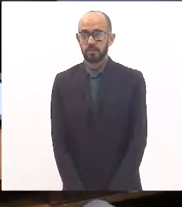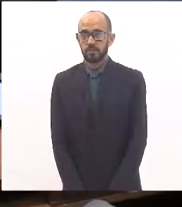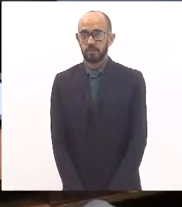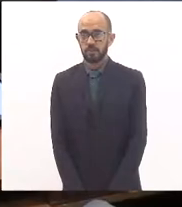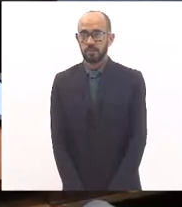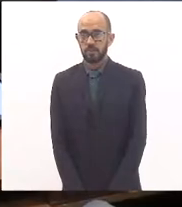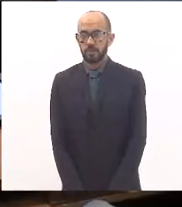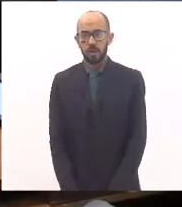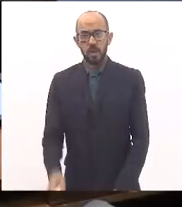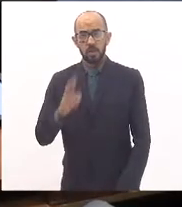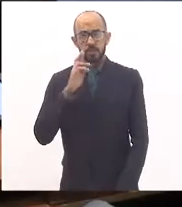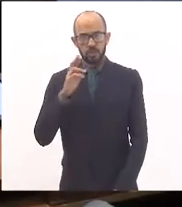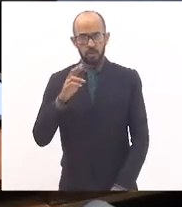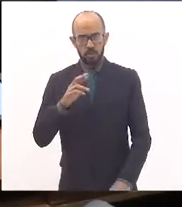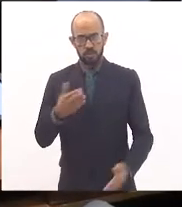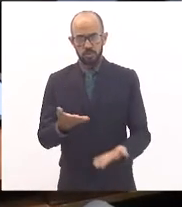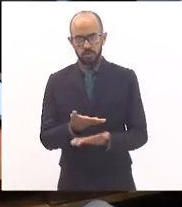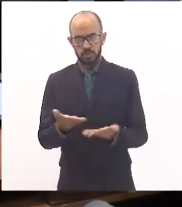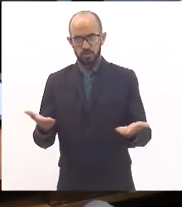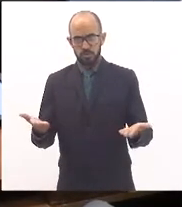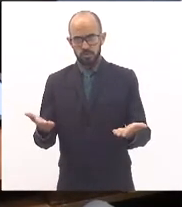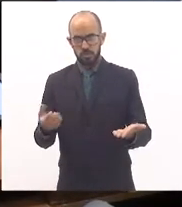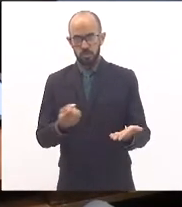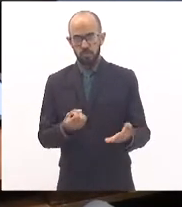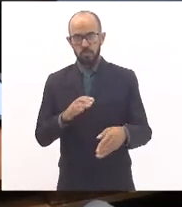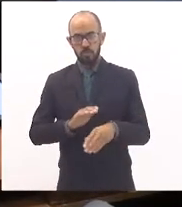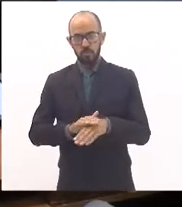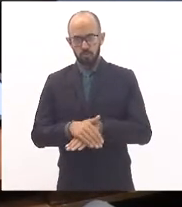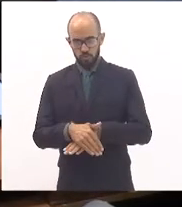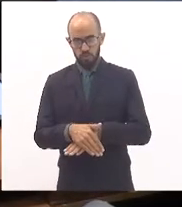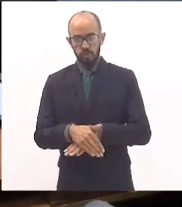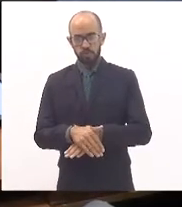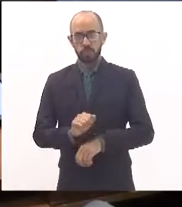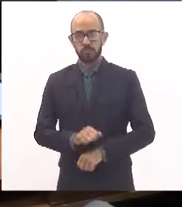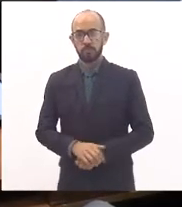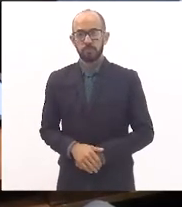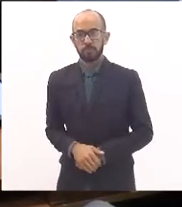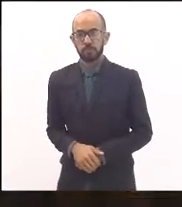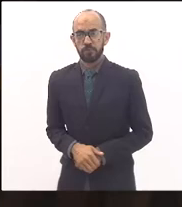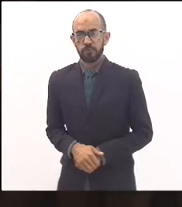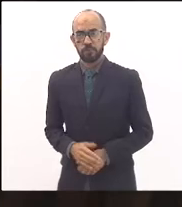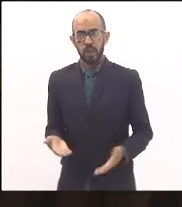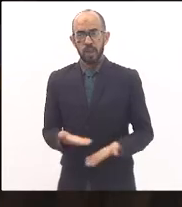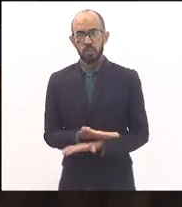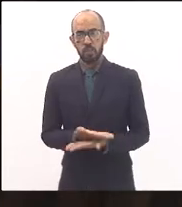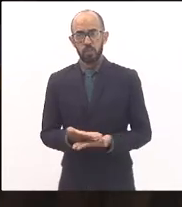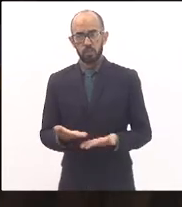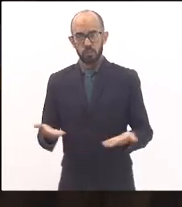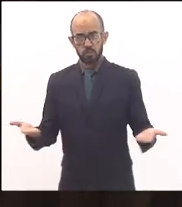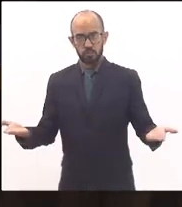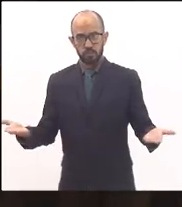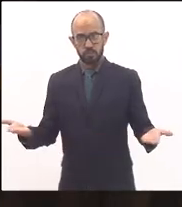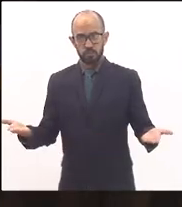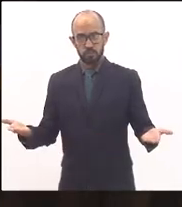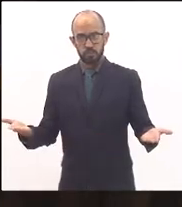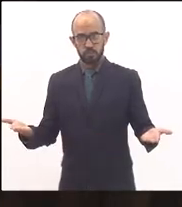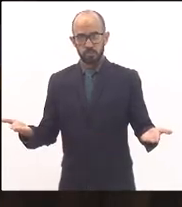e chora senhores boa noite a todos e a todas